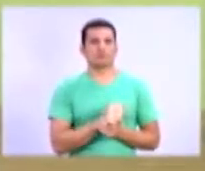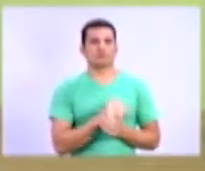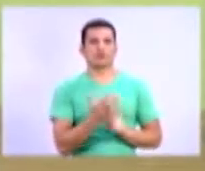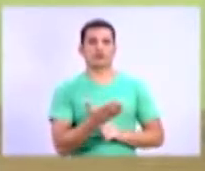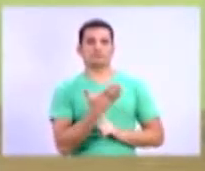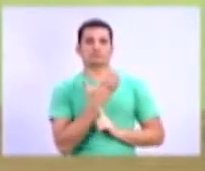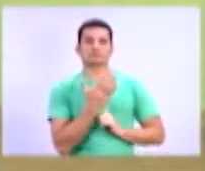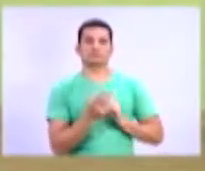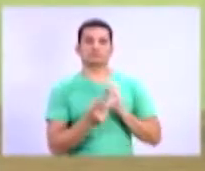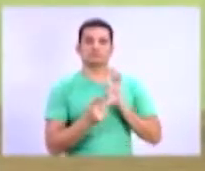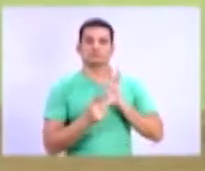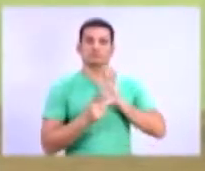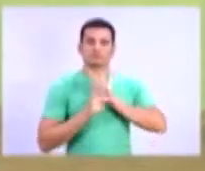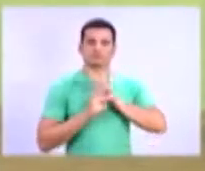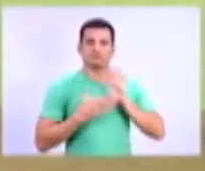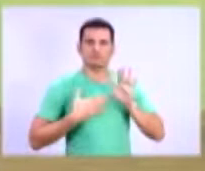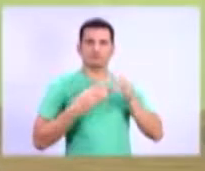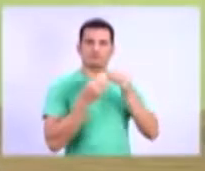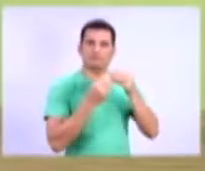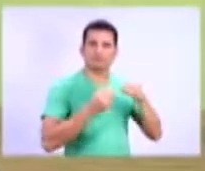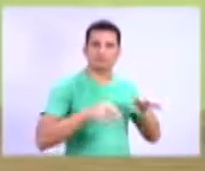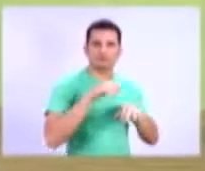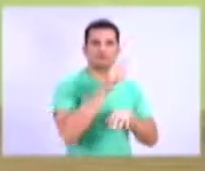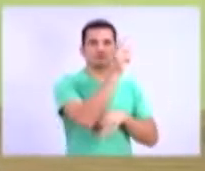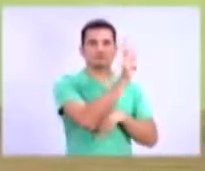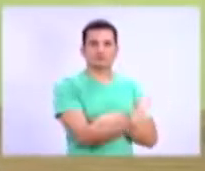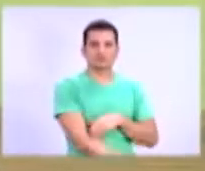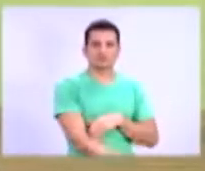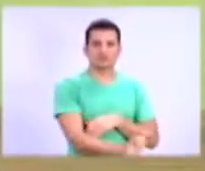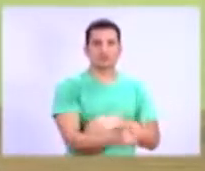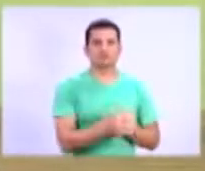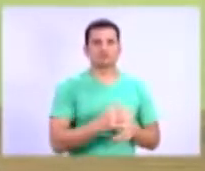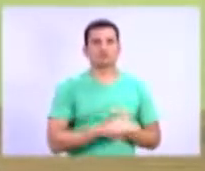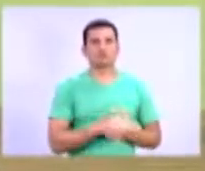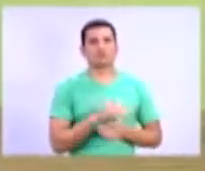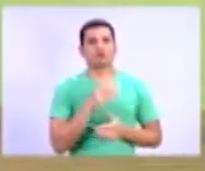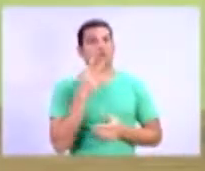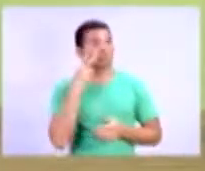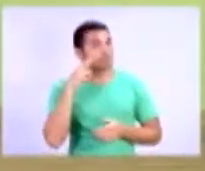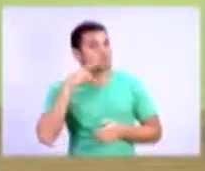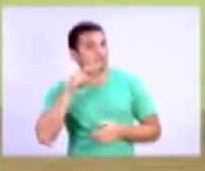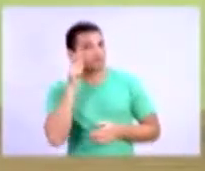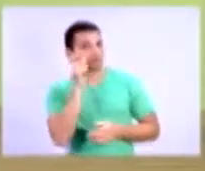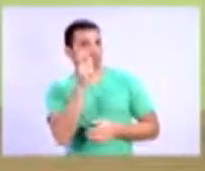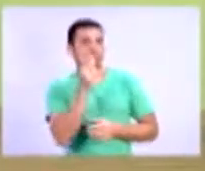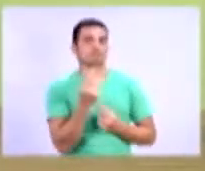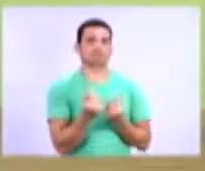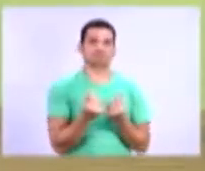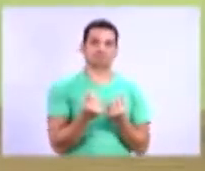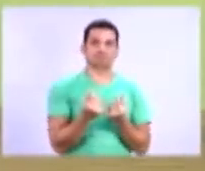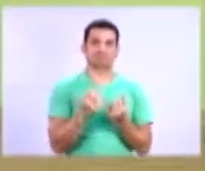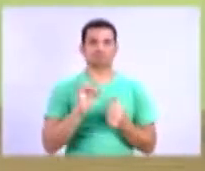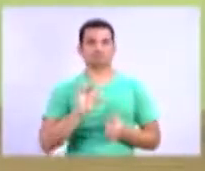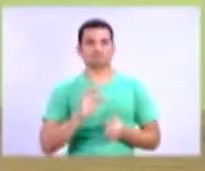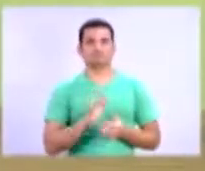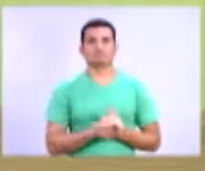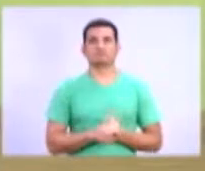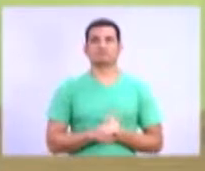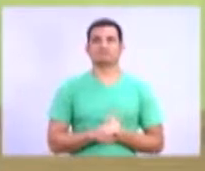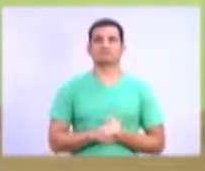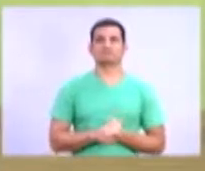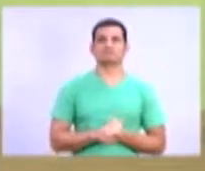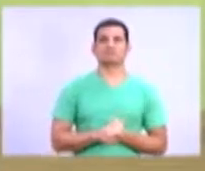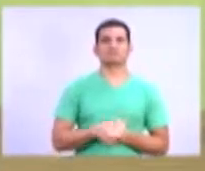mesmo, prejudicando o cliente, ou seja, visar apenas o lucro. Pessoal de Nova Brasília, Gideone, obrigado